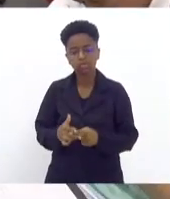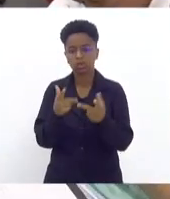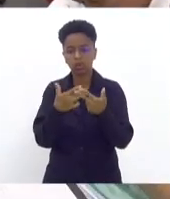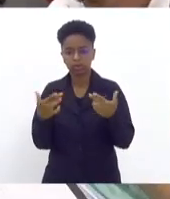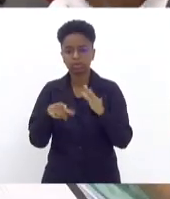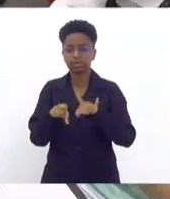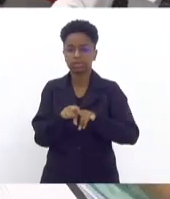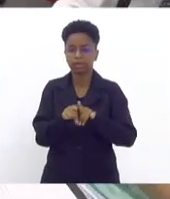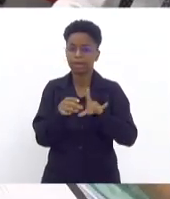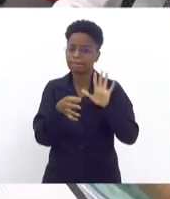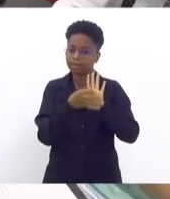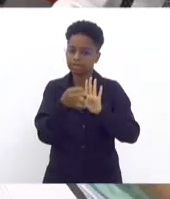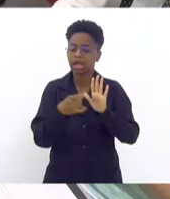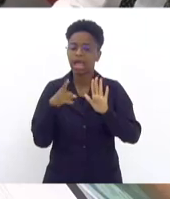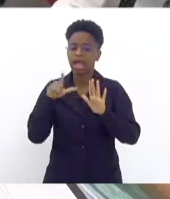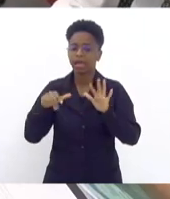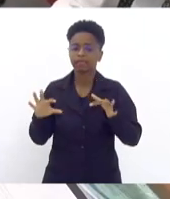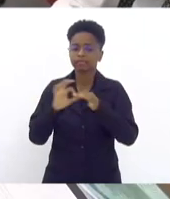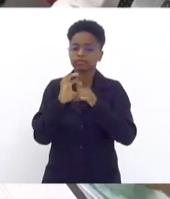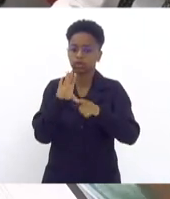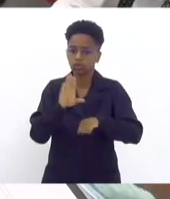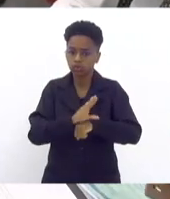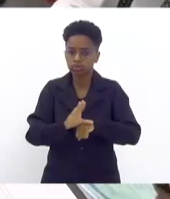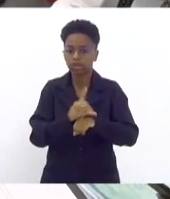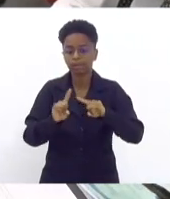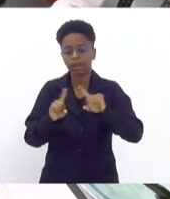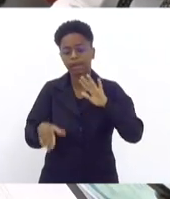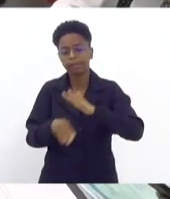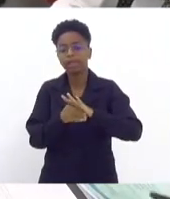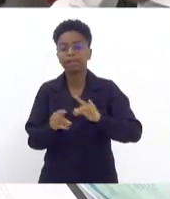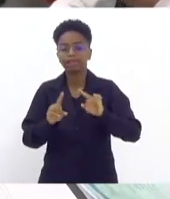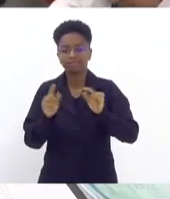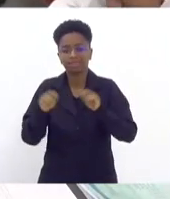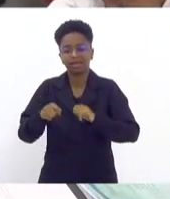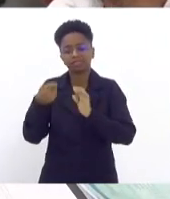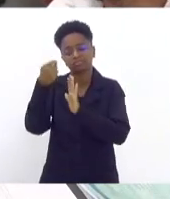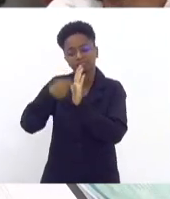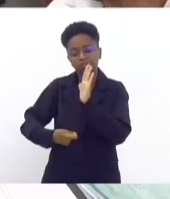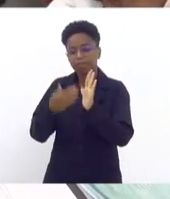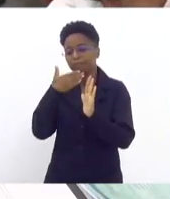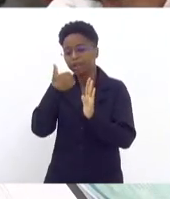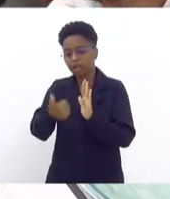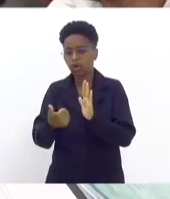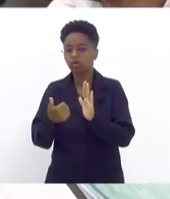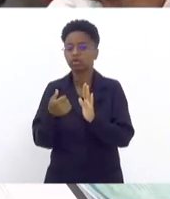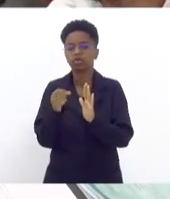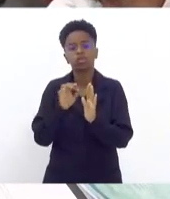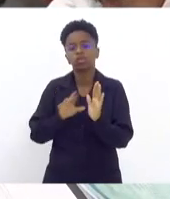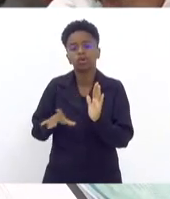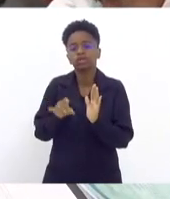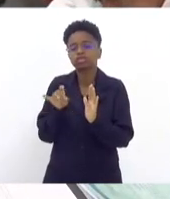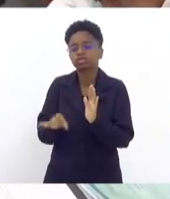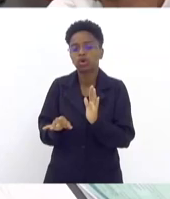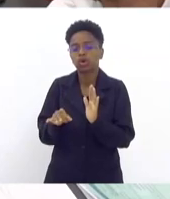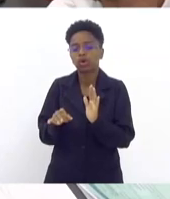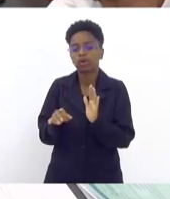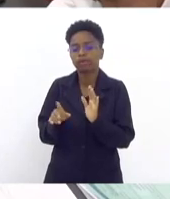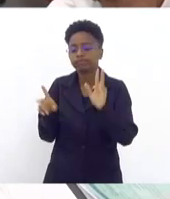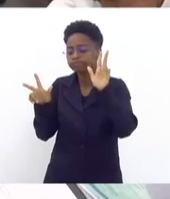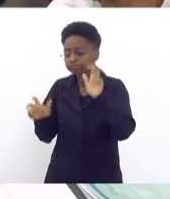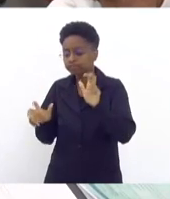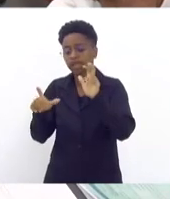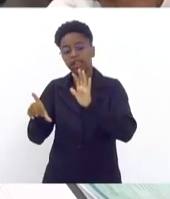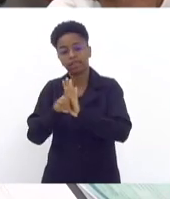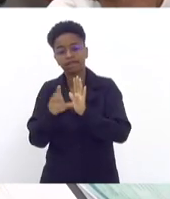será pela constitucionalidade com emendas, mas para que a gente possa reformular o texto, não só fazendo a menção à lei federal, ao Estatuto do